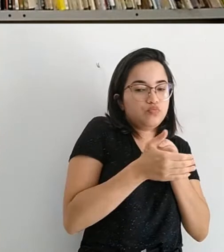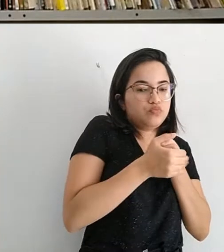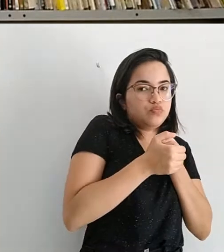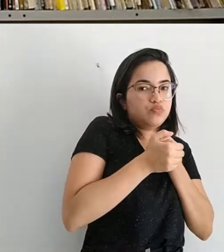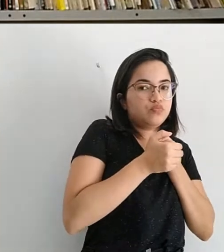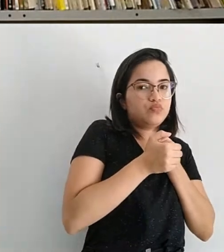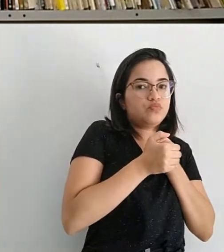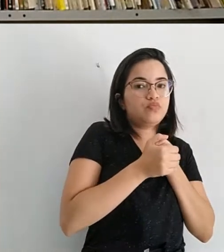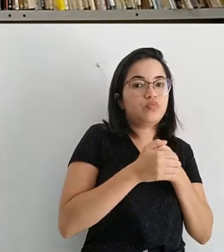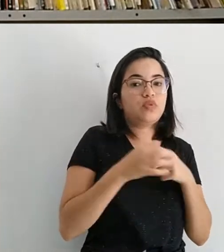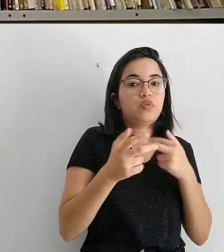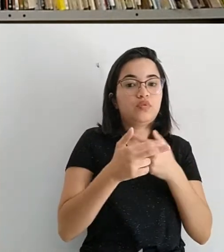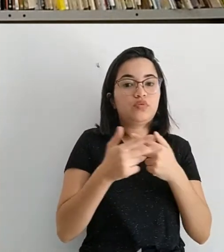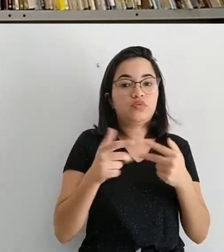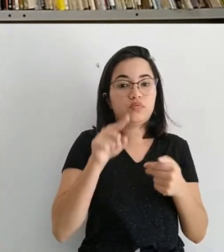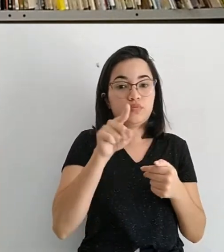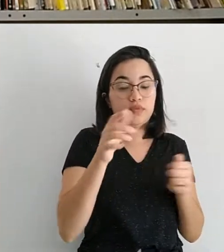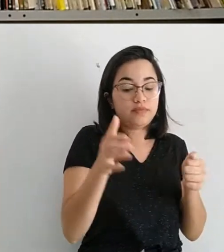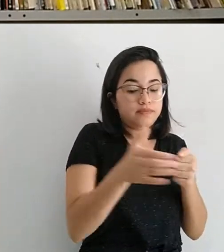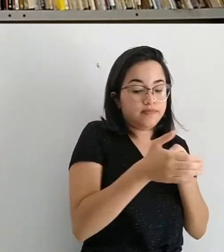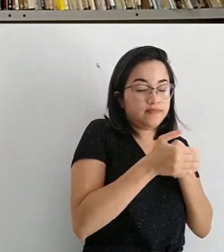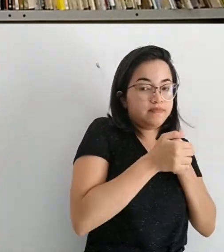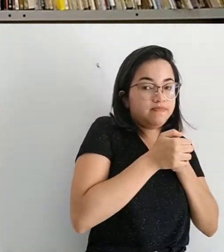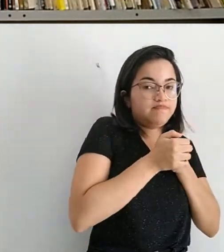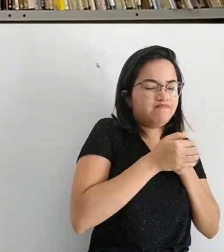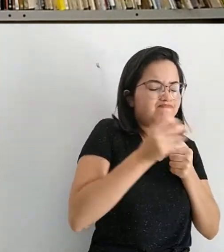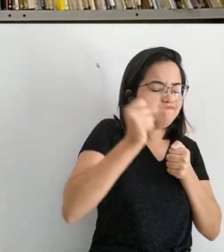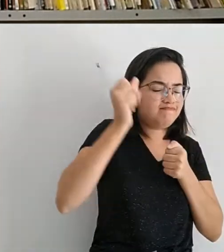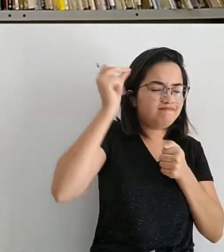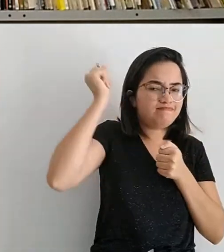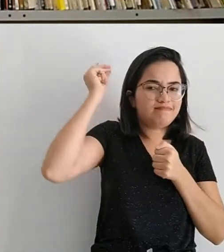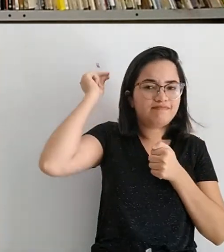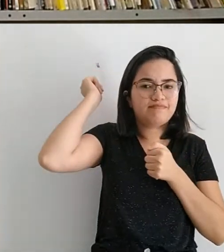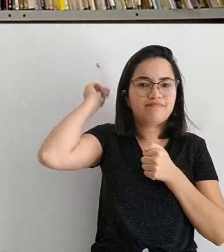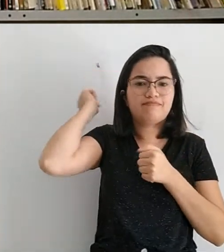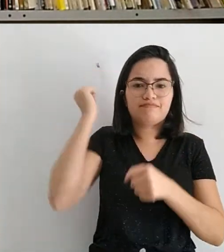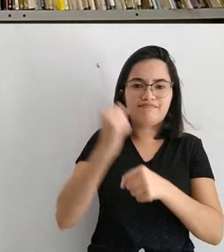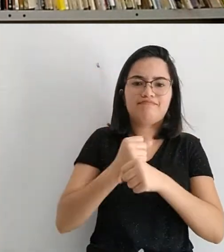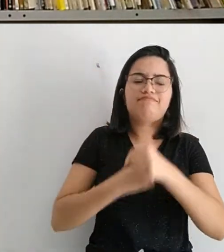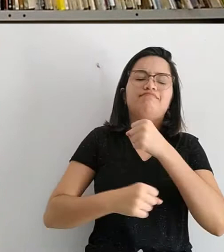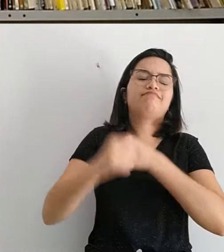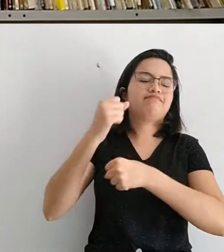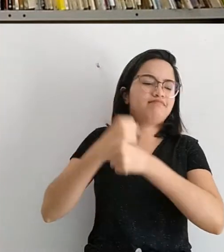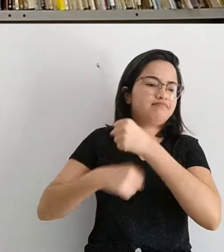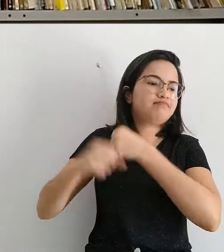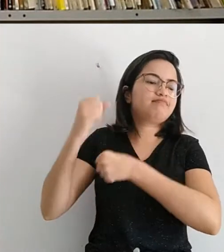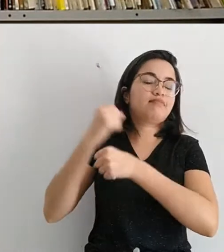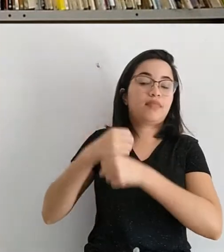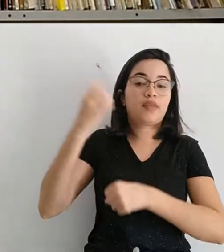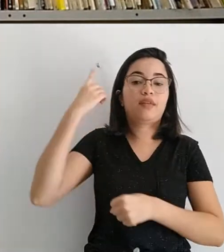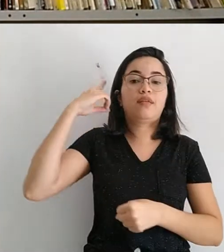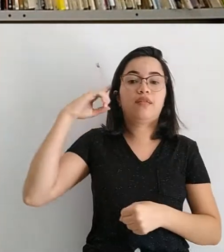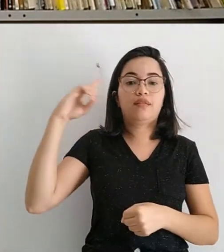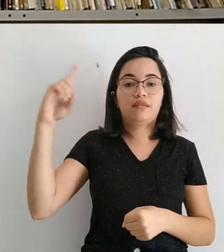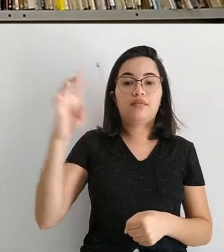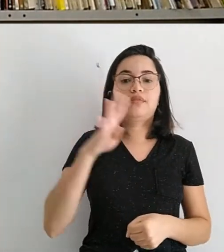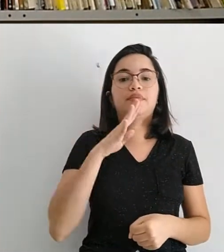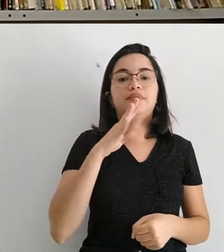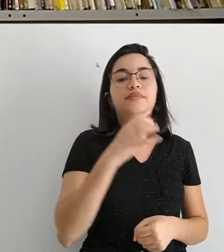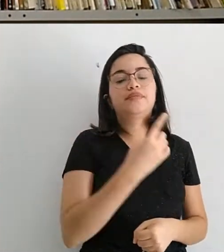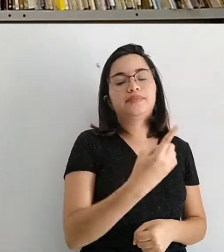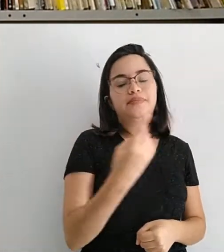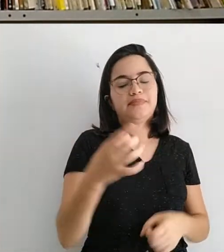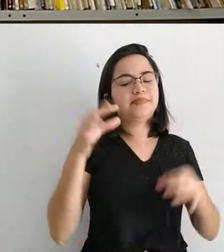secreto, aquilo que você esconde há tantos anos, Deus conhece cada um